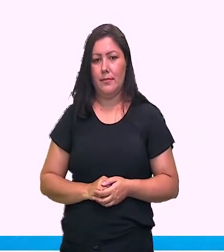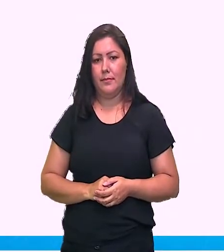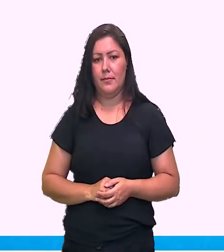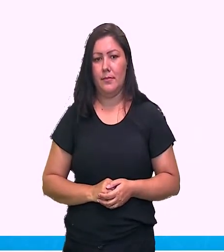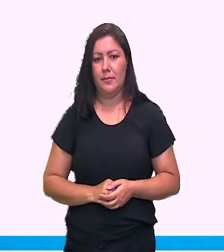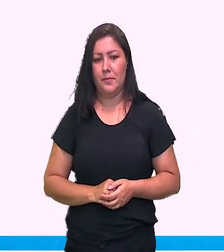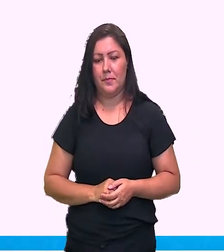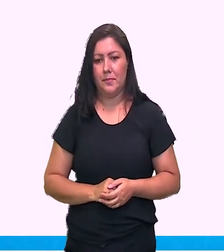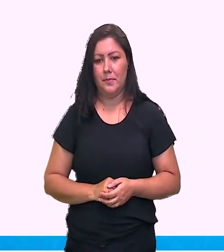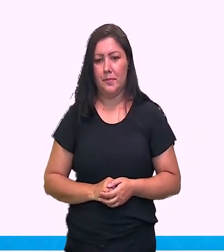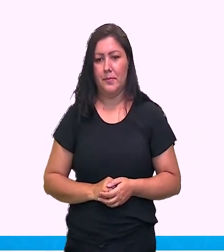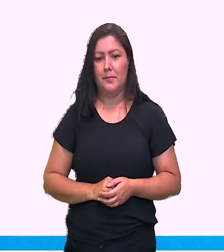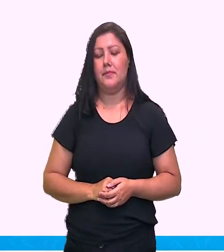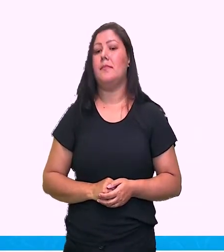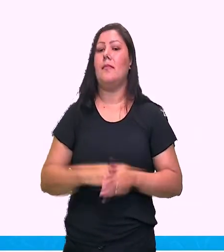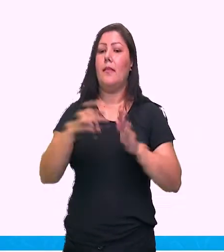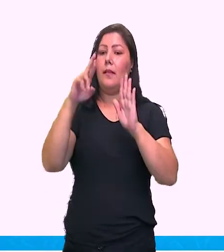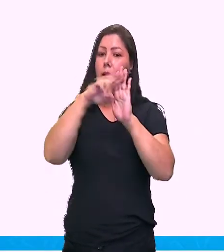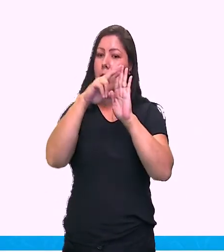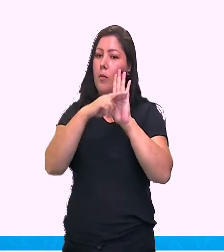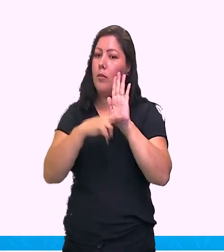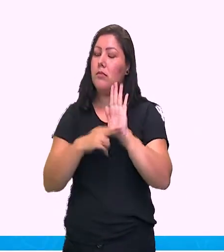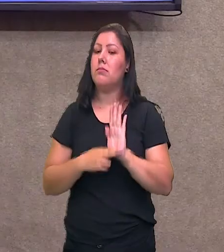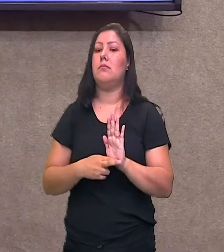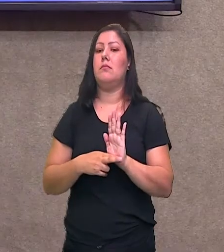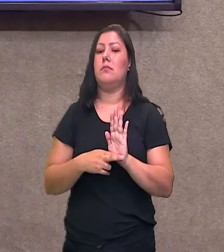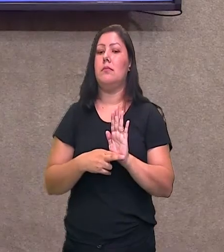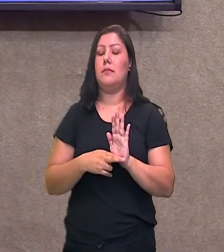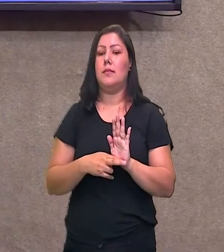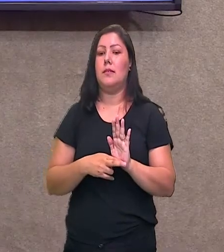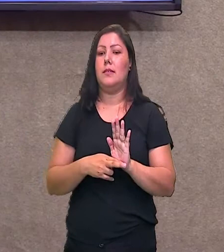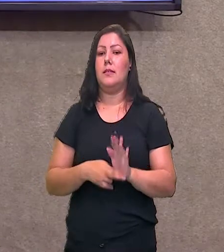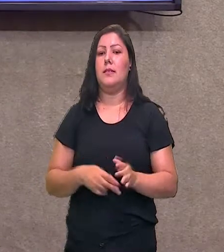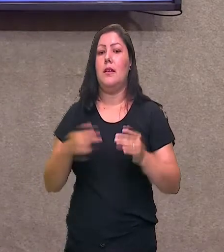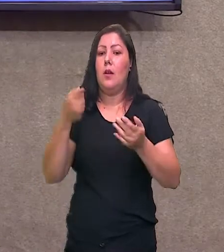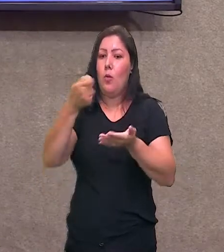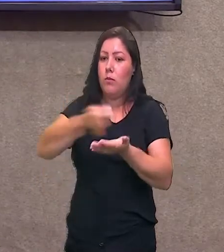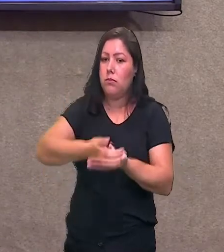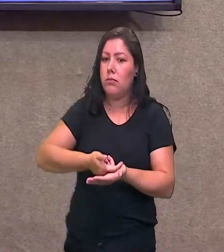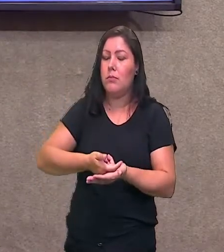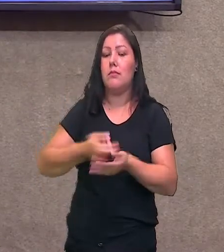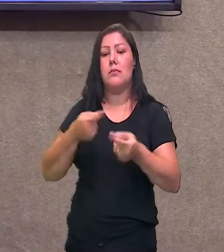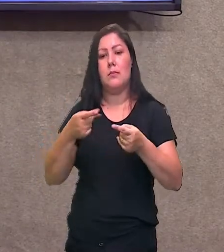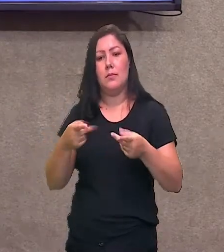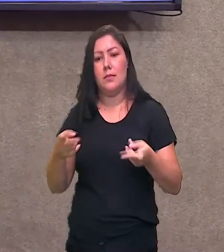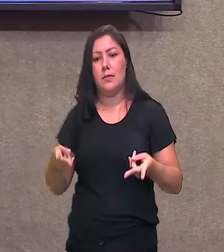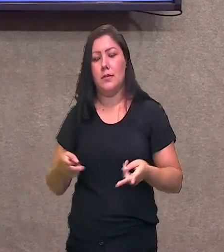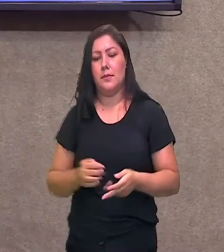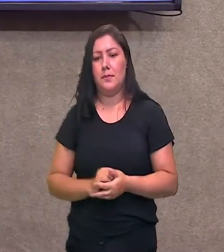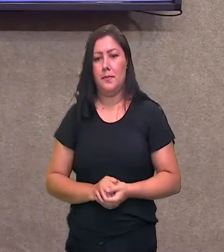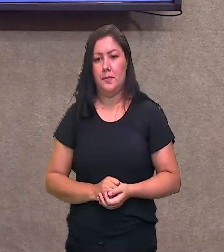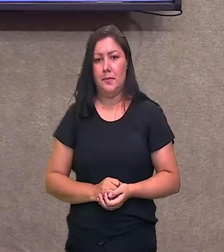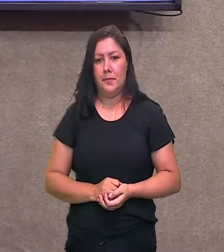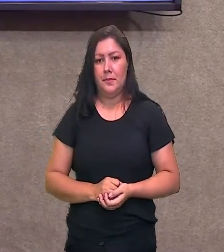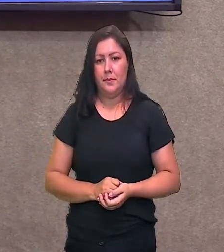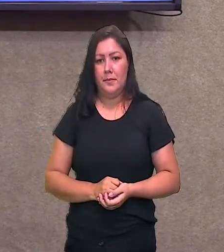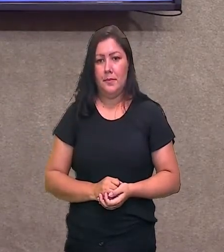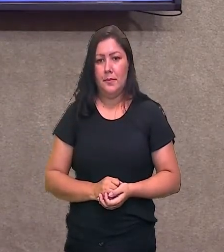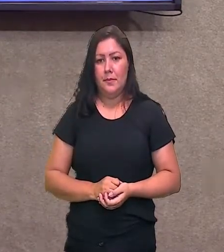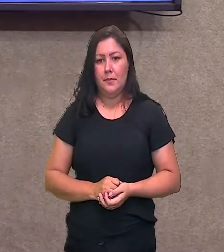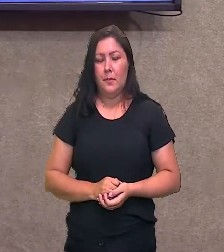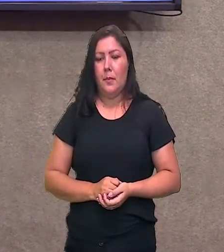Lei de oferta e procura. Ok? Foi o que nós já falamos.